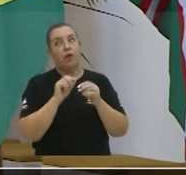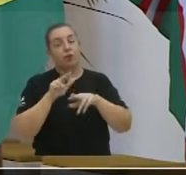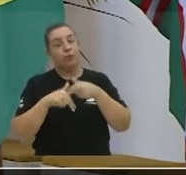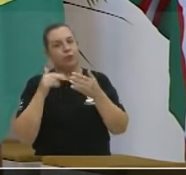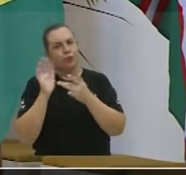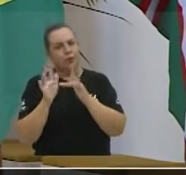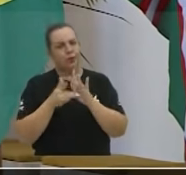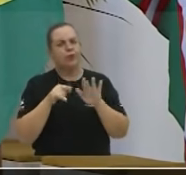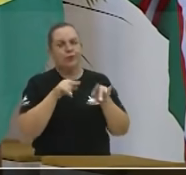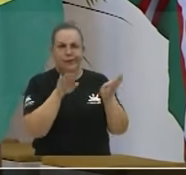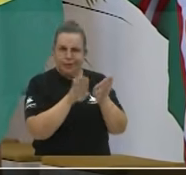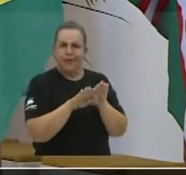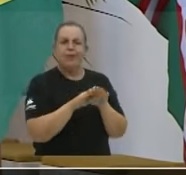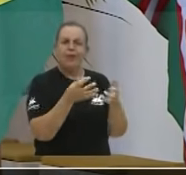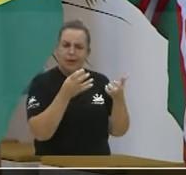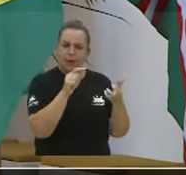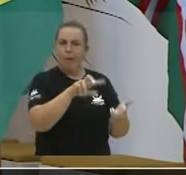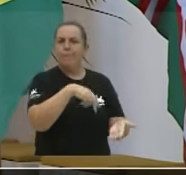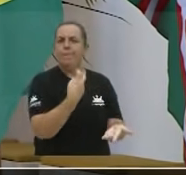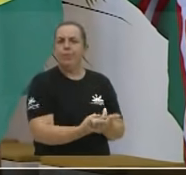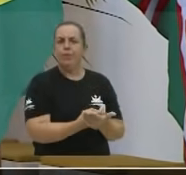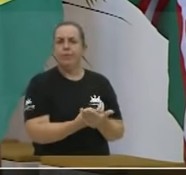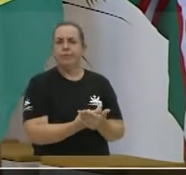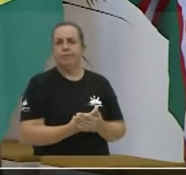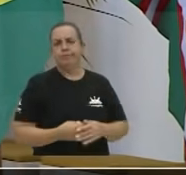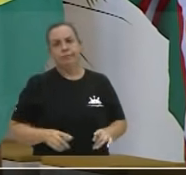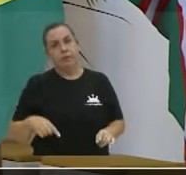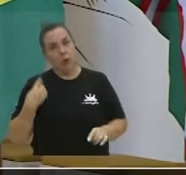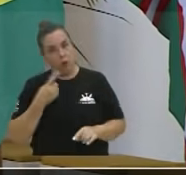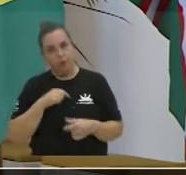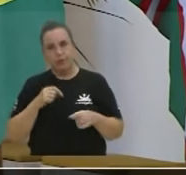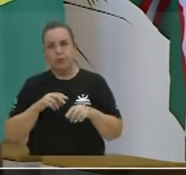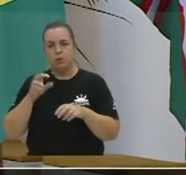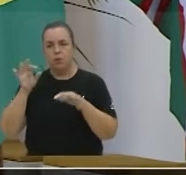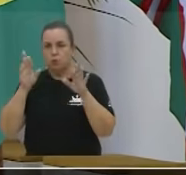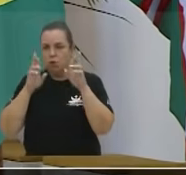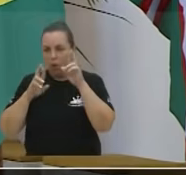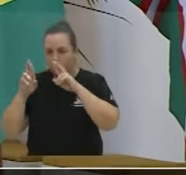Percebe como nós temos que estar vigilantes,